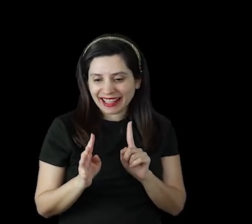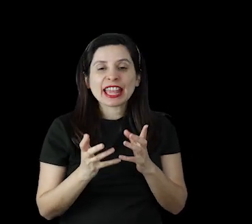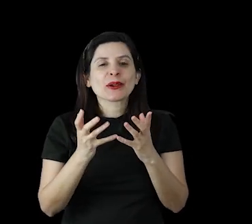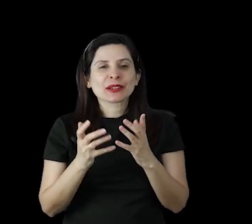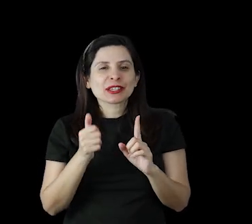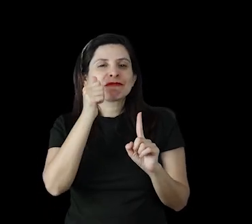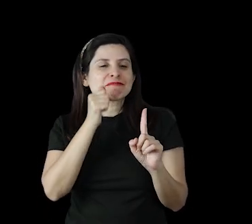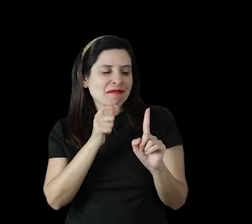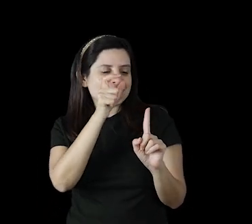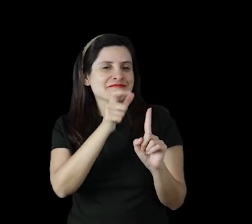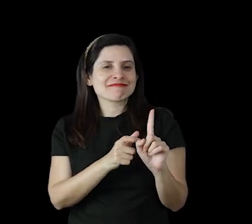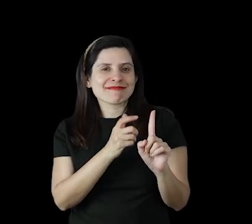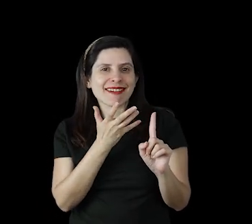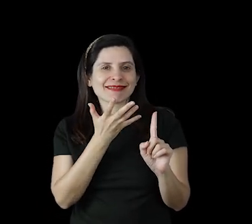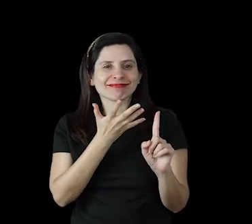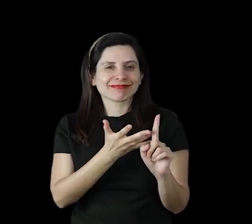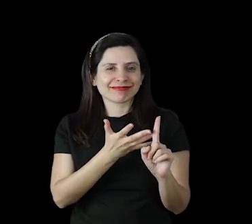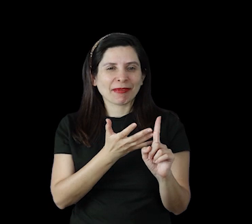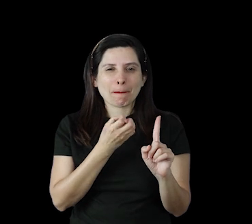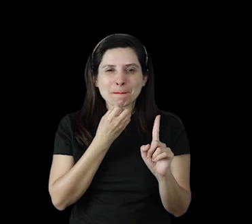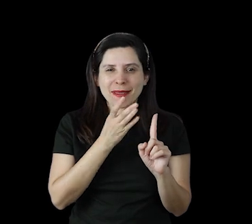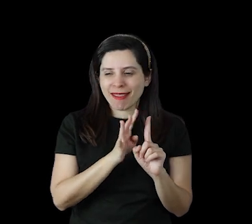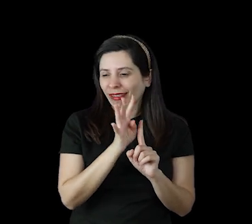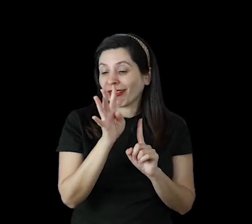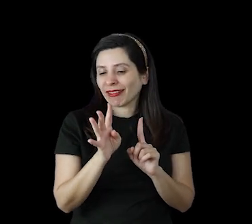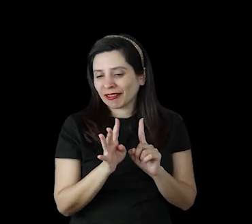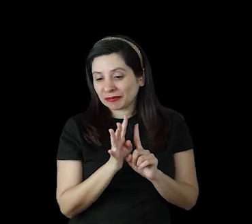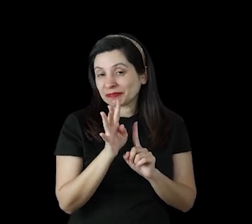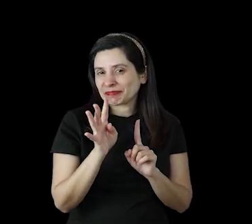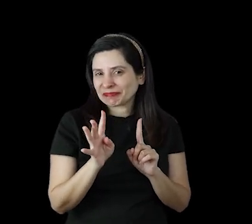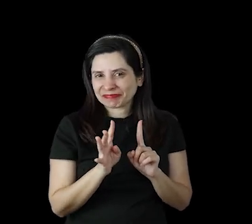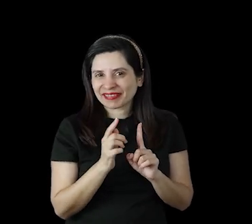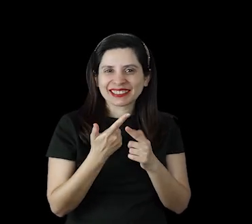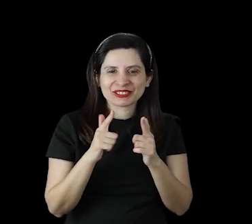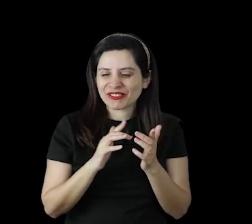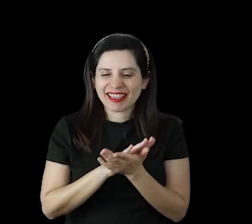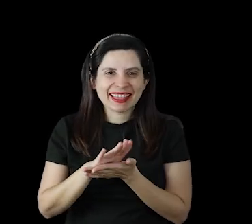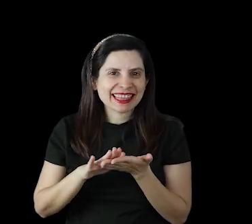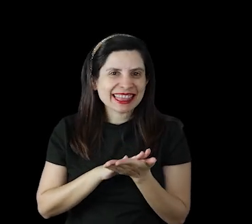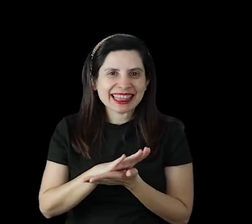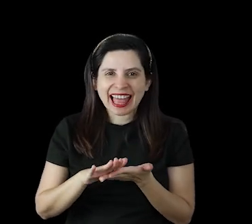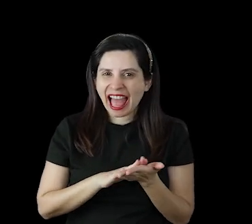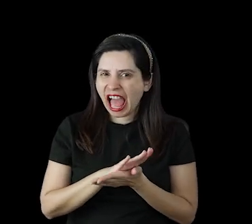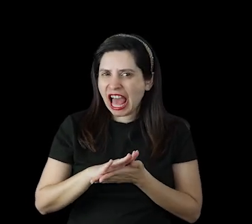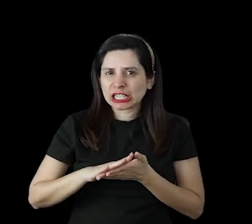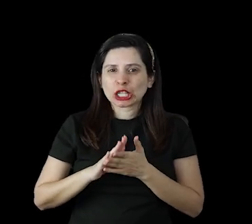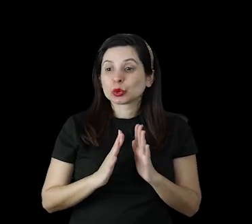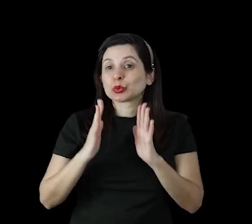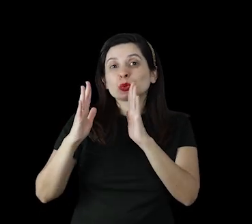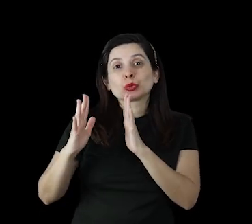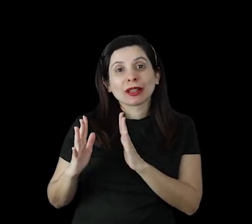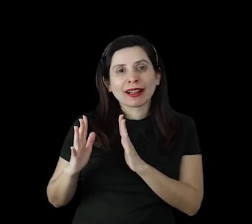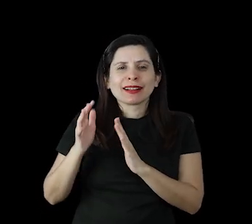uma mulher bem cínica e fria, assim, que não tivesse nada da questão materna e